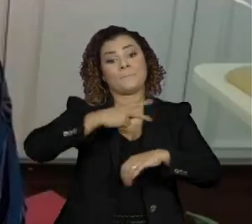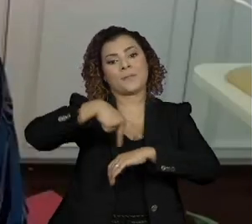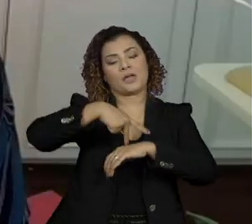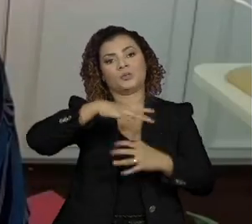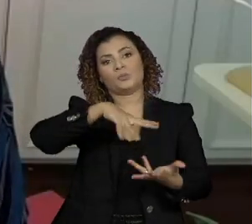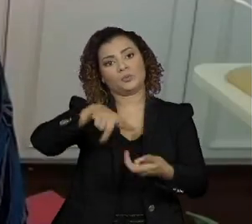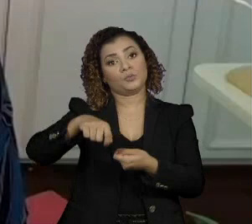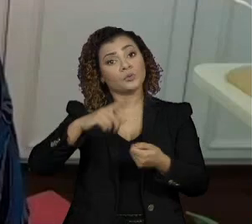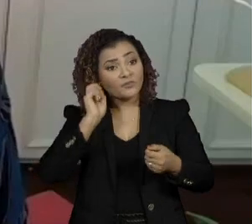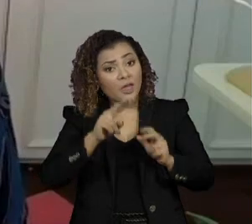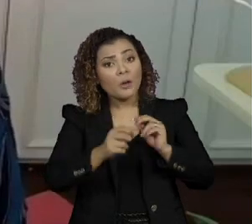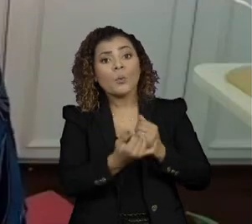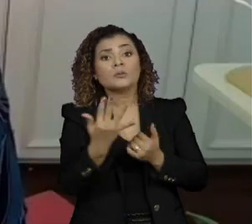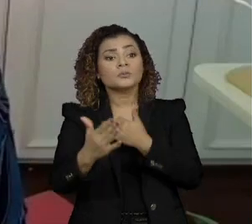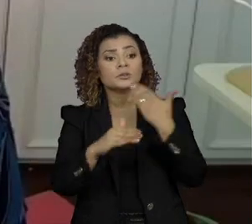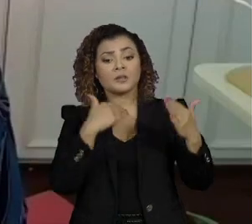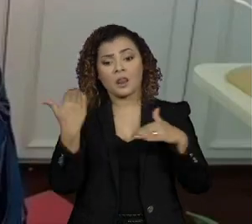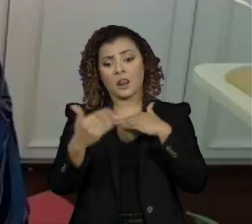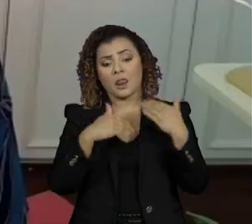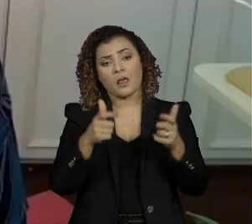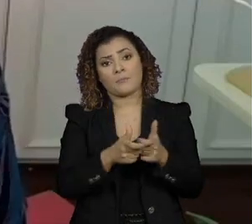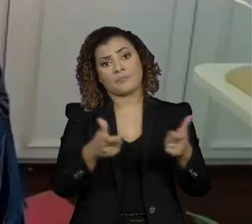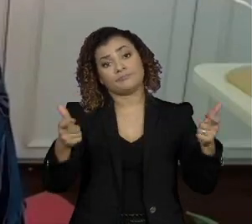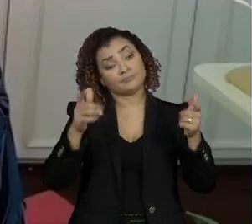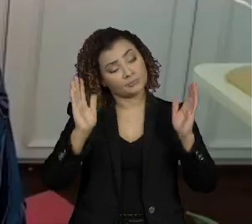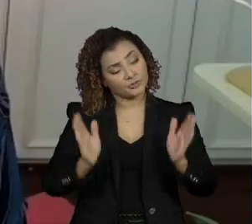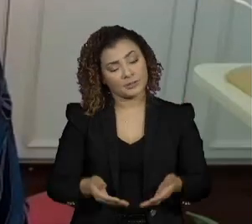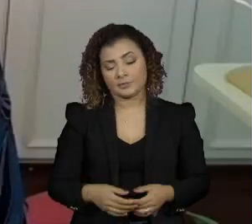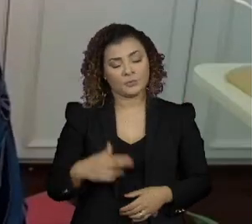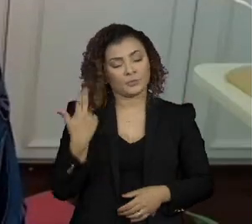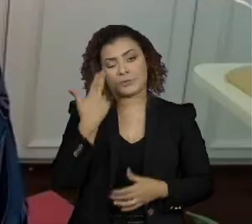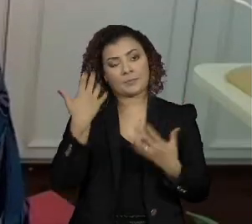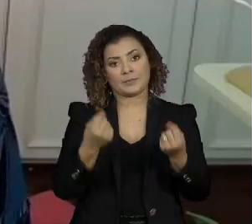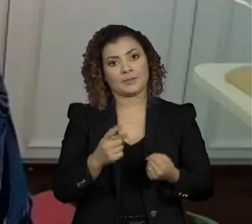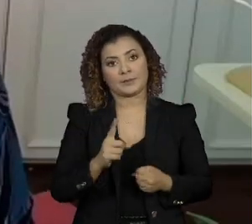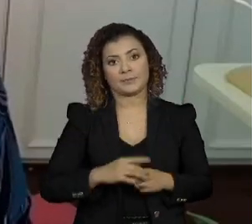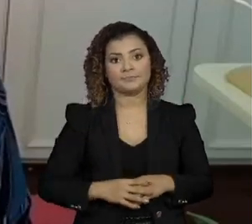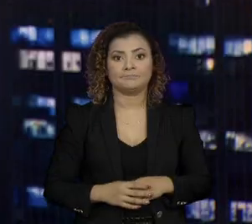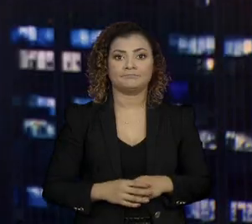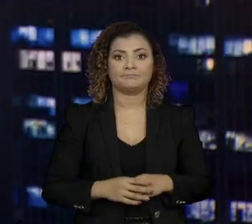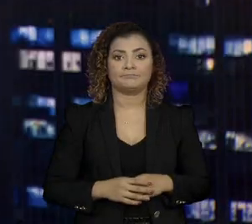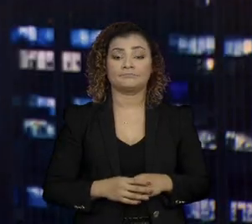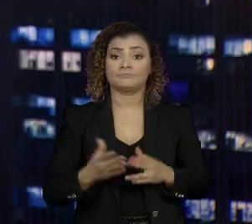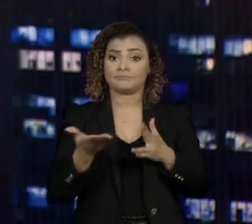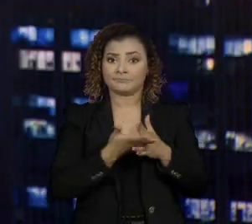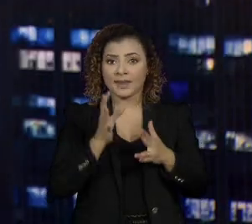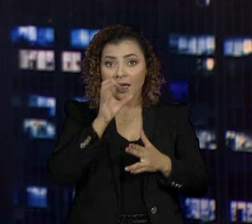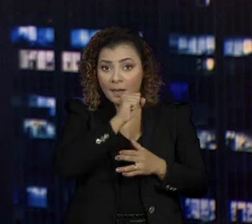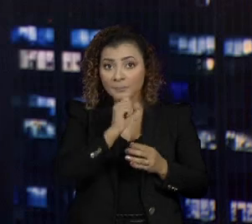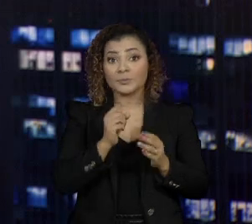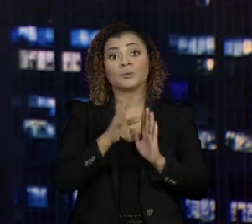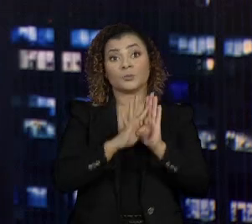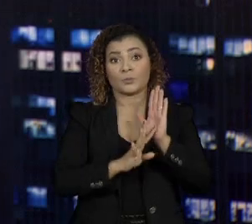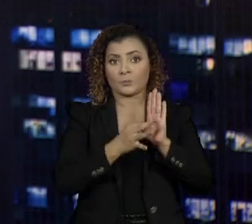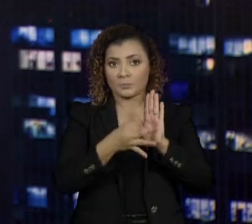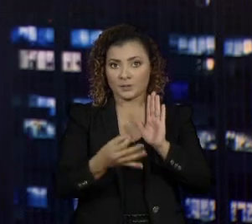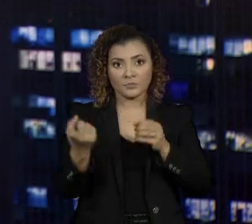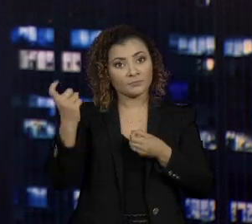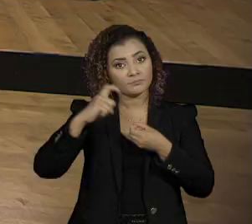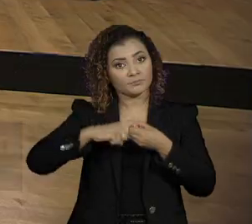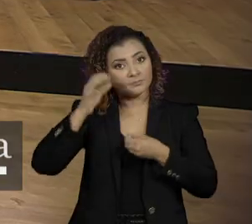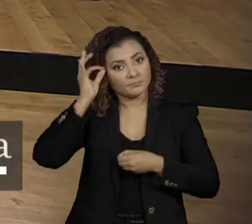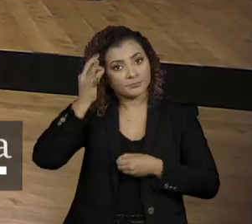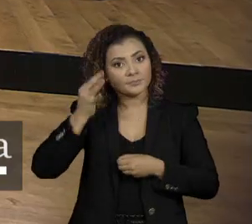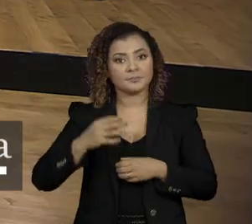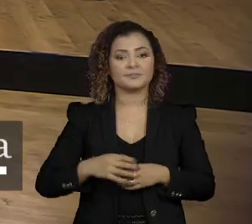um número de mortes e um número de casos que é absolutamente inaceitável. Vou fazer uma pausinha aqui na nossa conversa, a gente volta já.